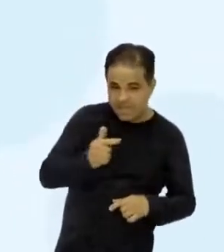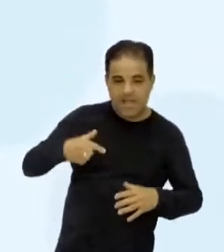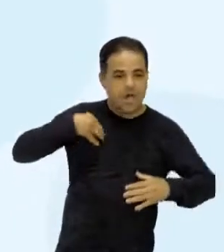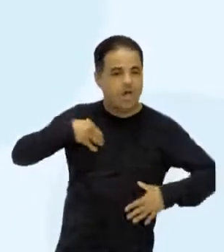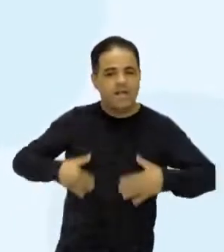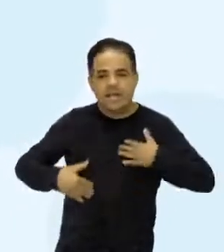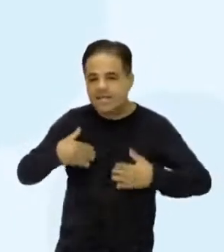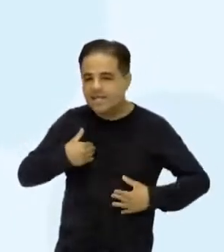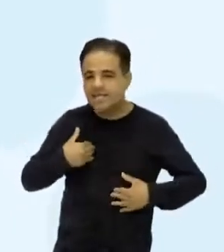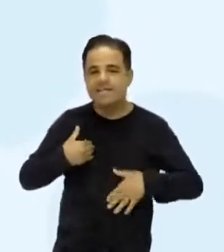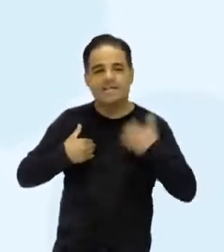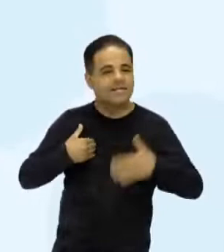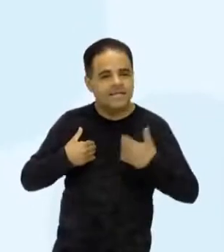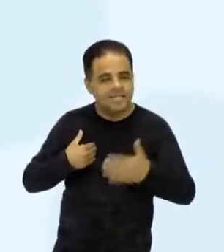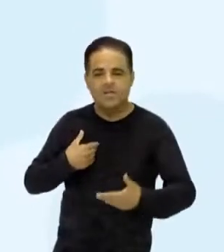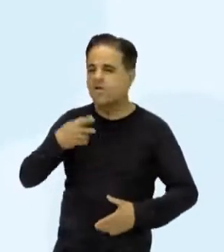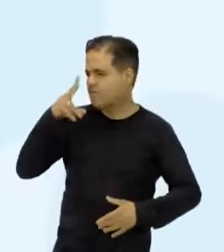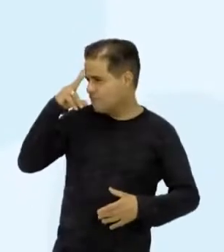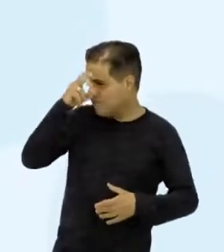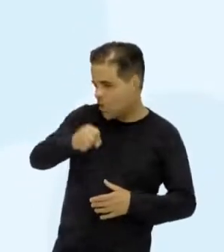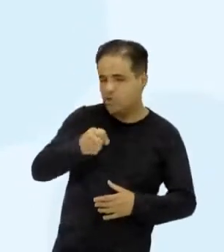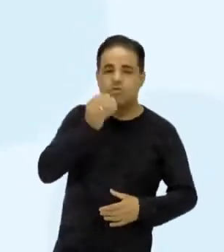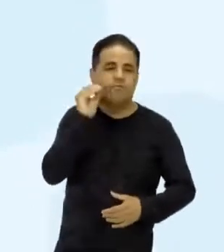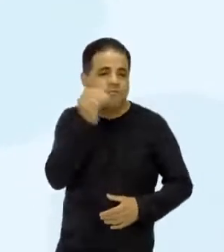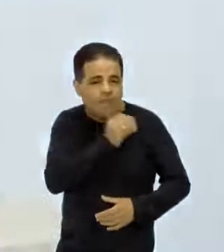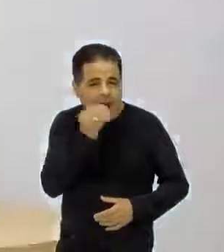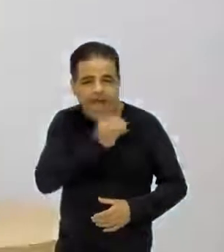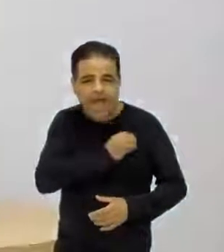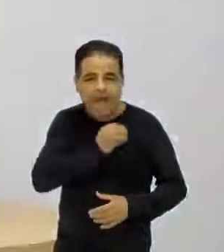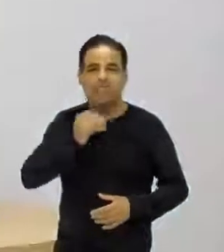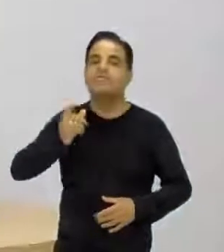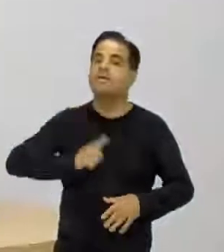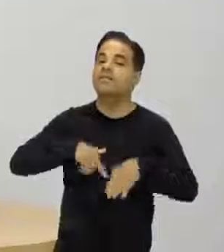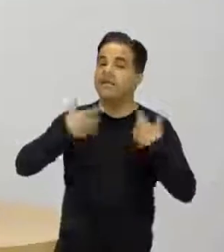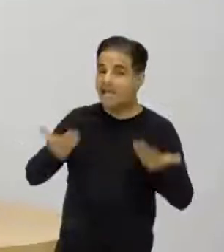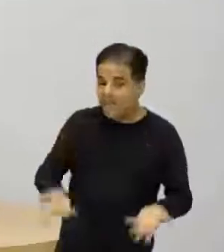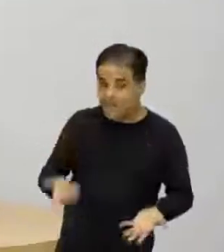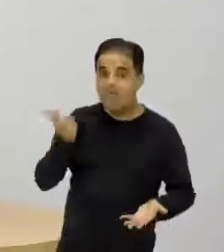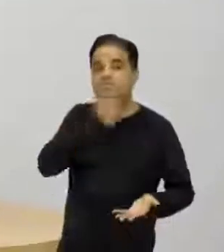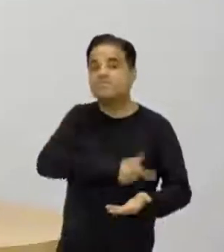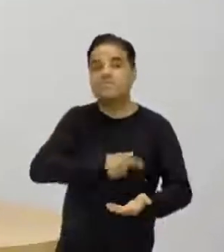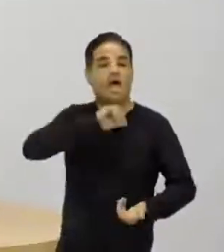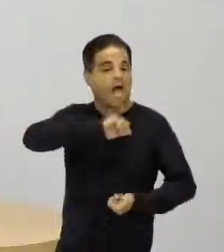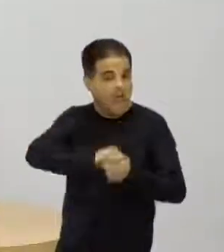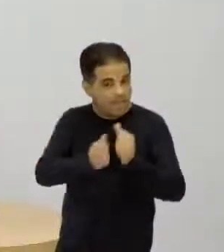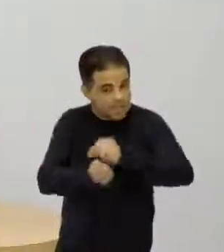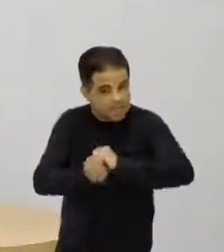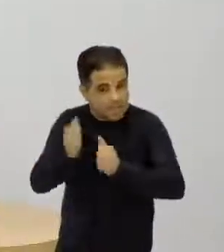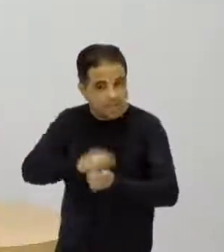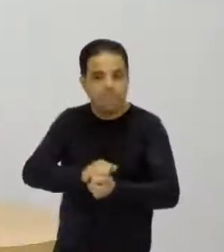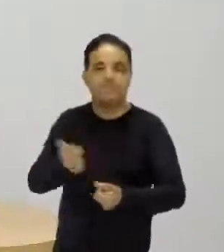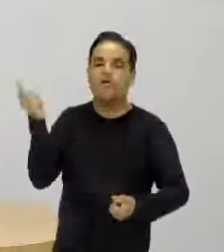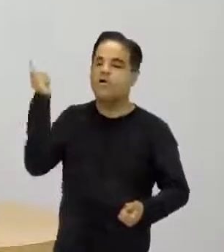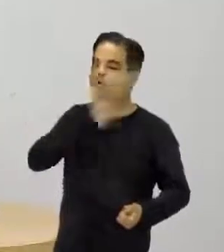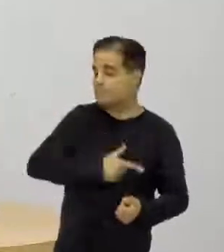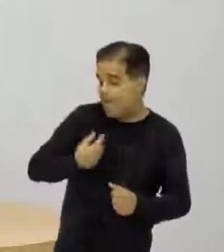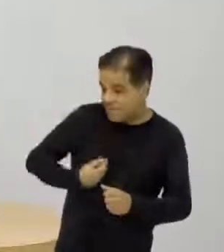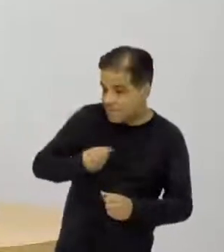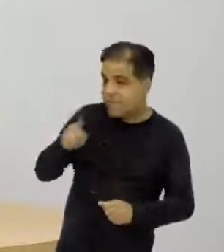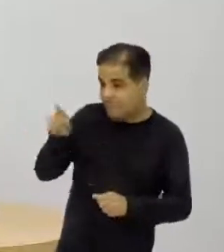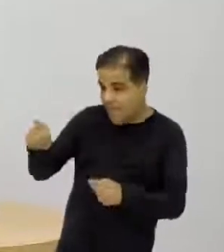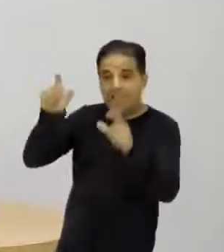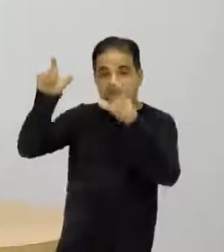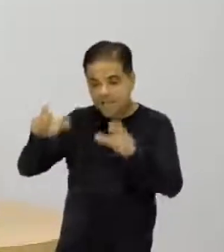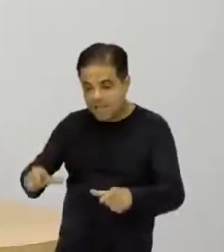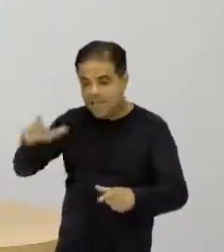organismos que são, por exemplo, fortes ou fracos, mas existem organismos que são aptos a viverem naquele